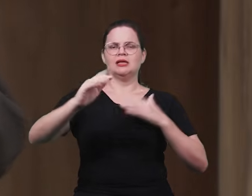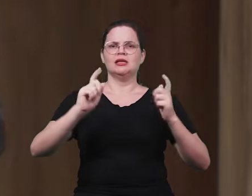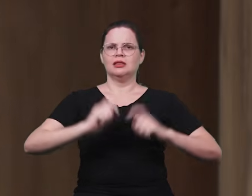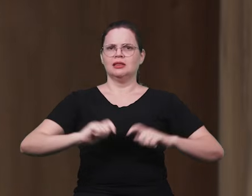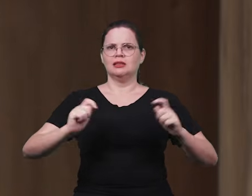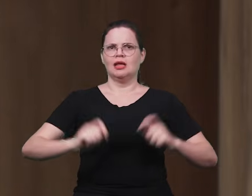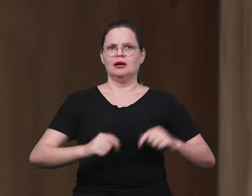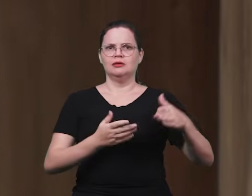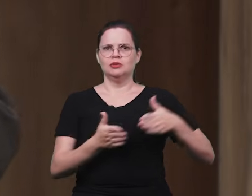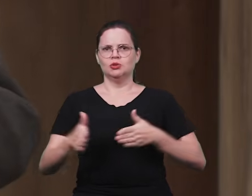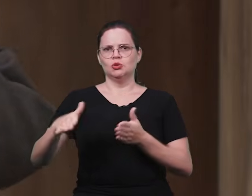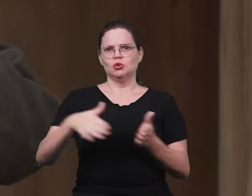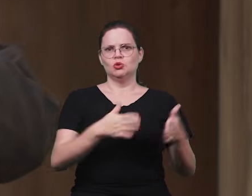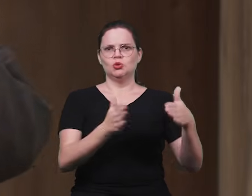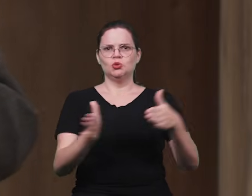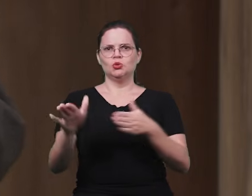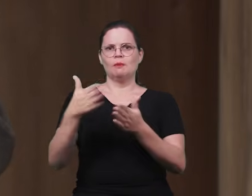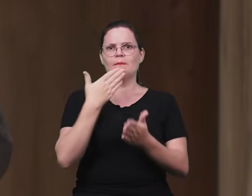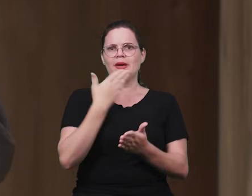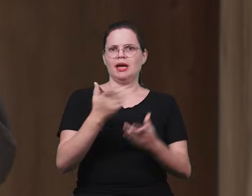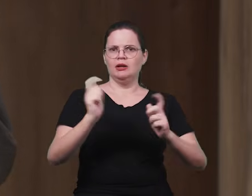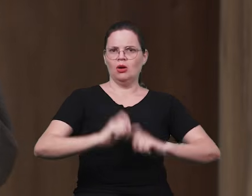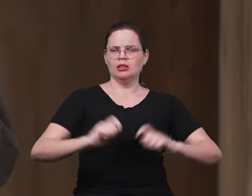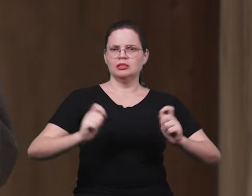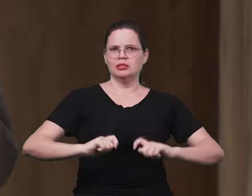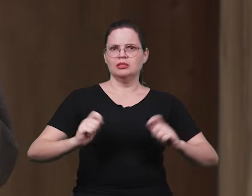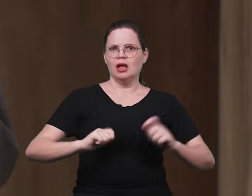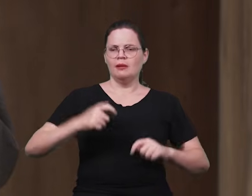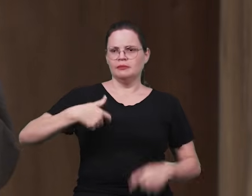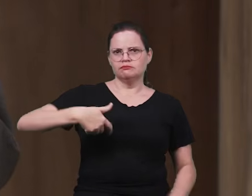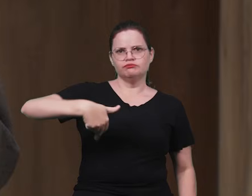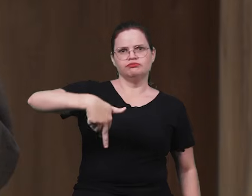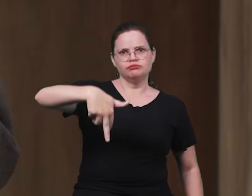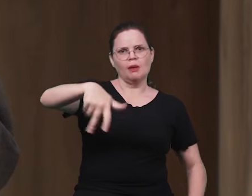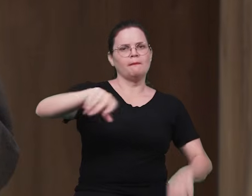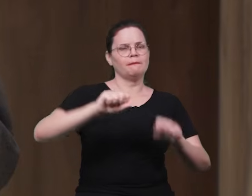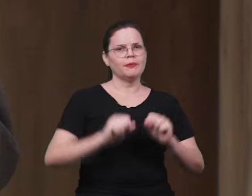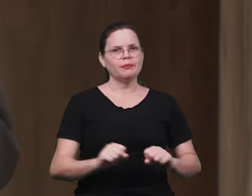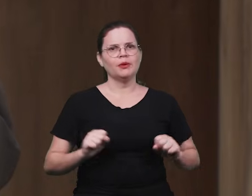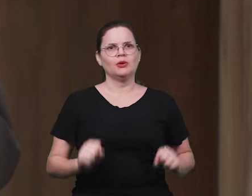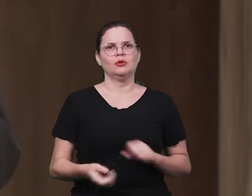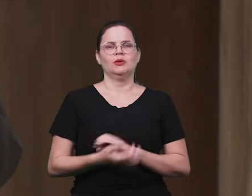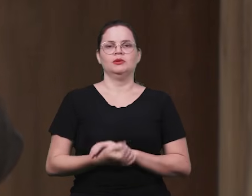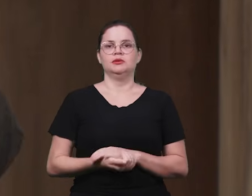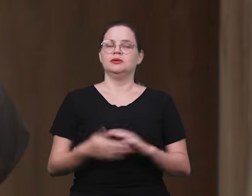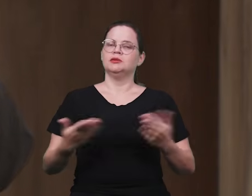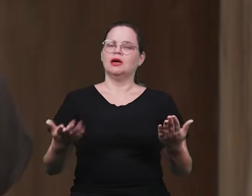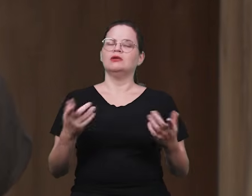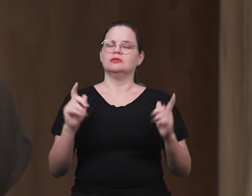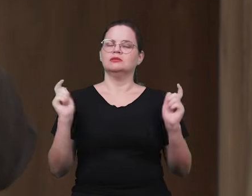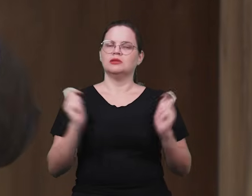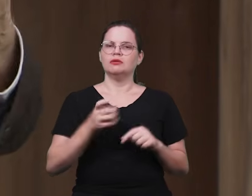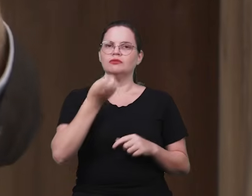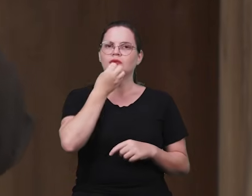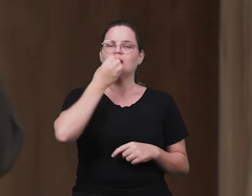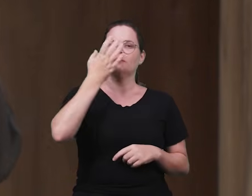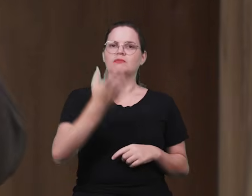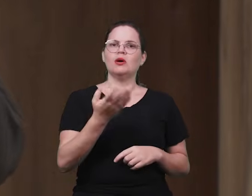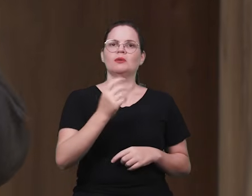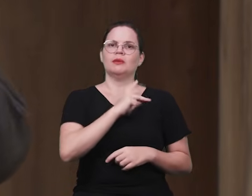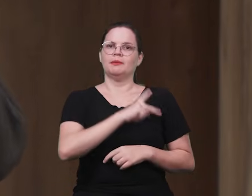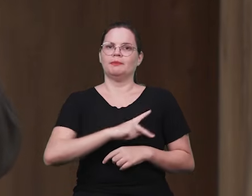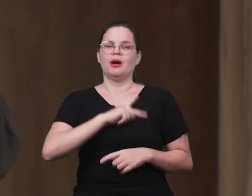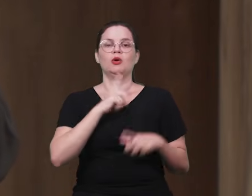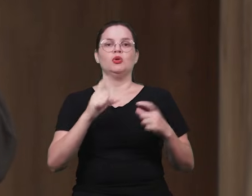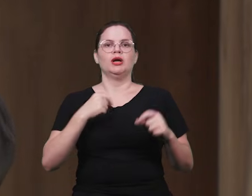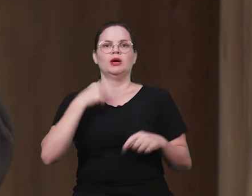regiões em melhores condições de caminhar. Então isso facilitou o acesso do apóstolo